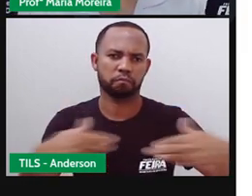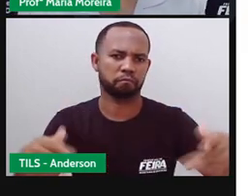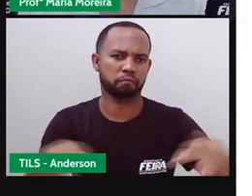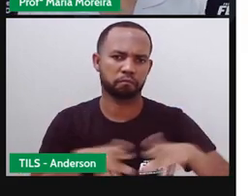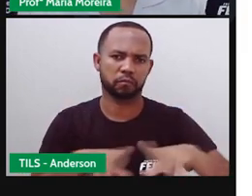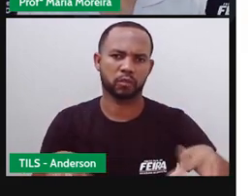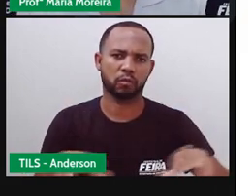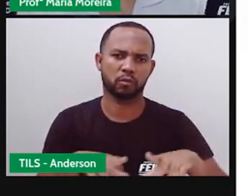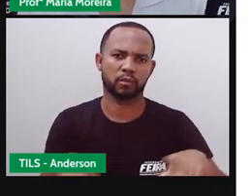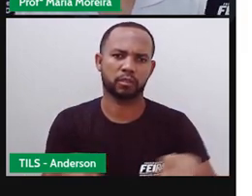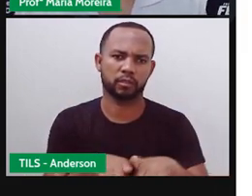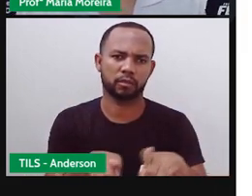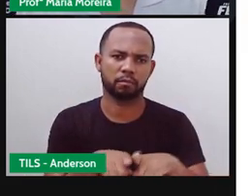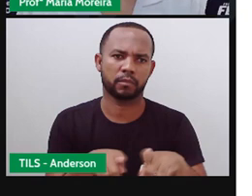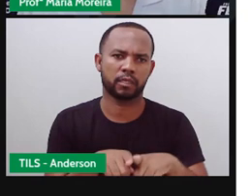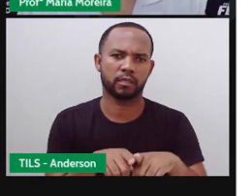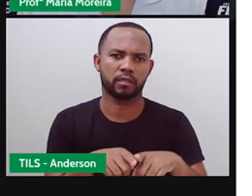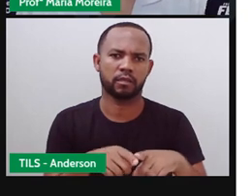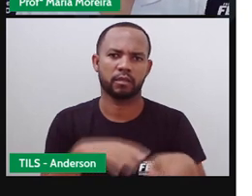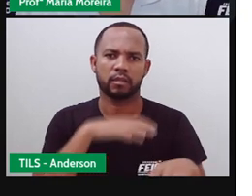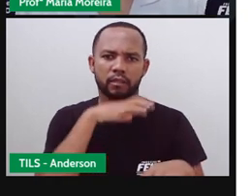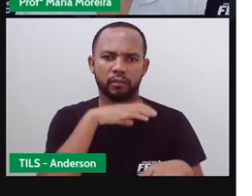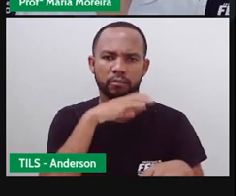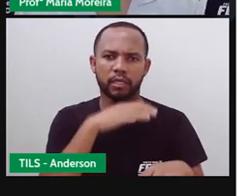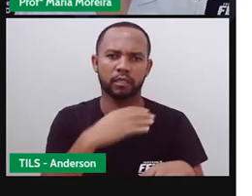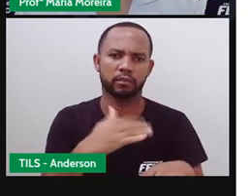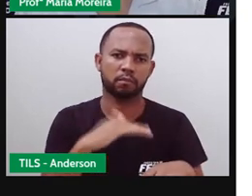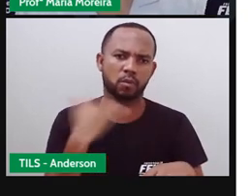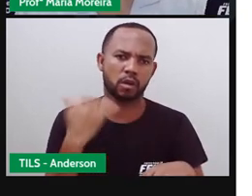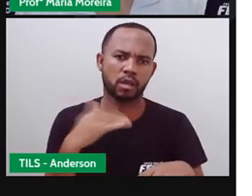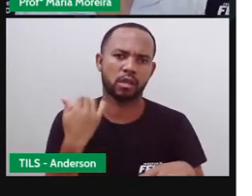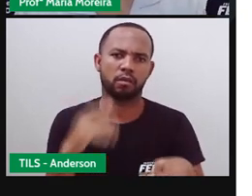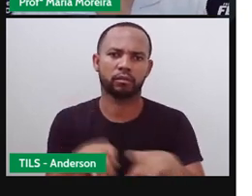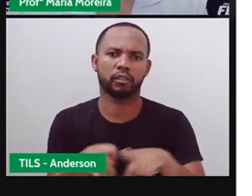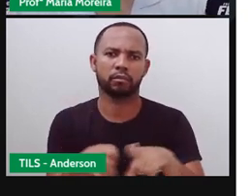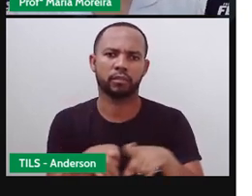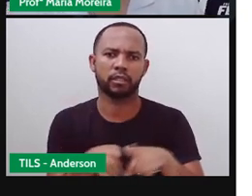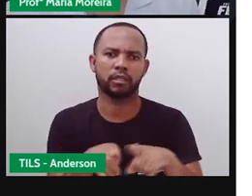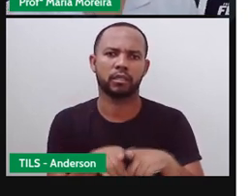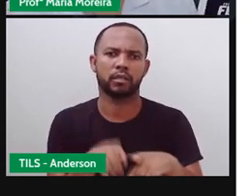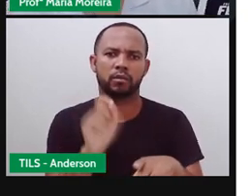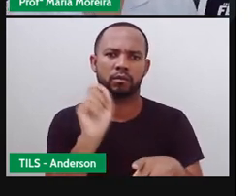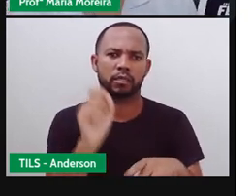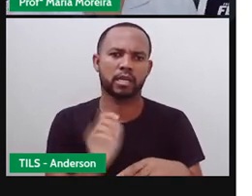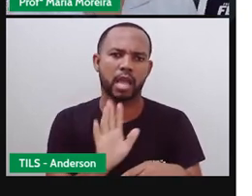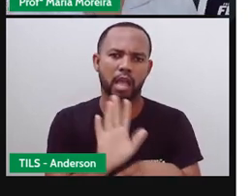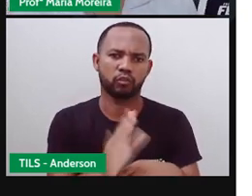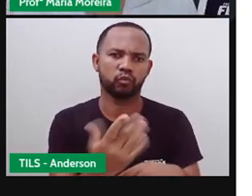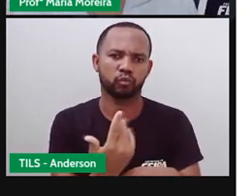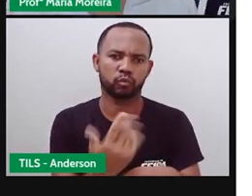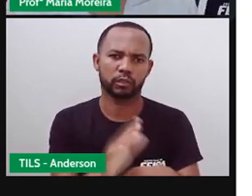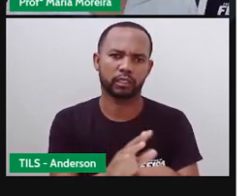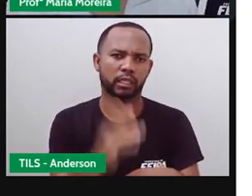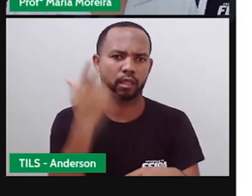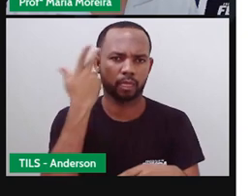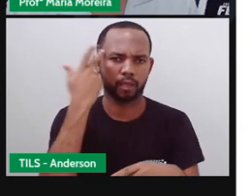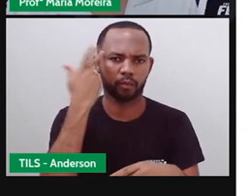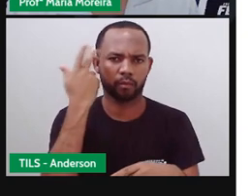que morreram produzem um os que acabam crescendo um adubo natural